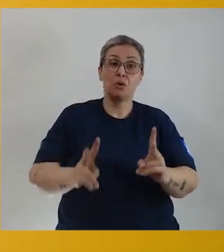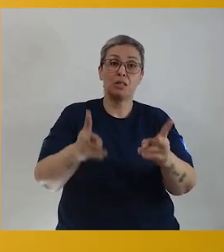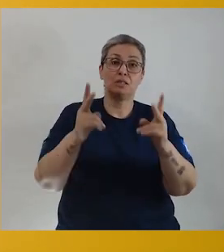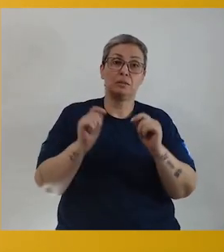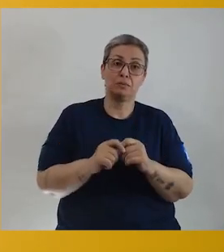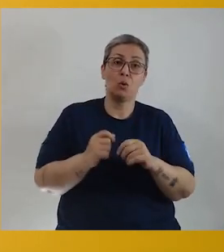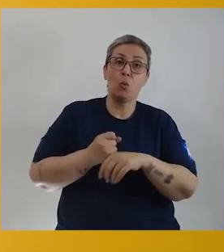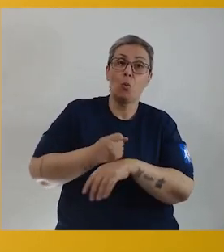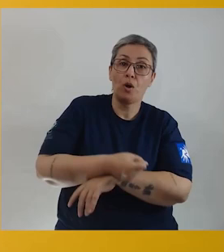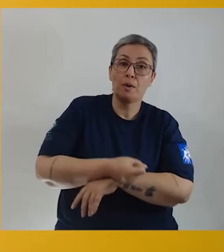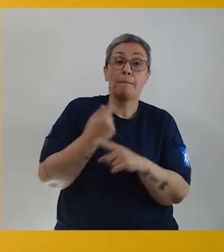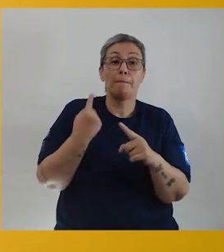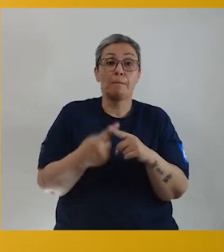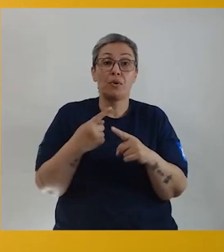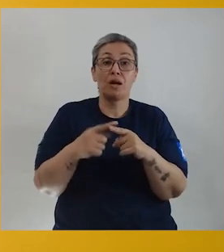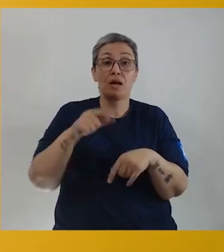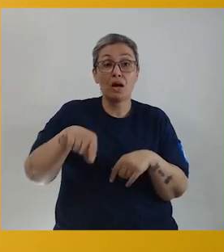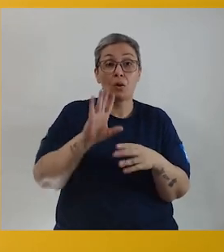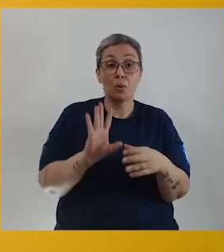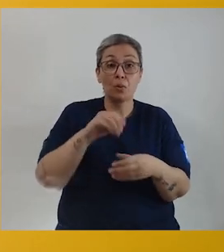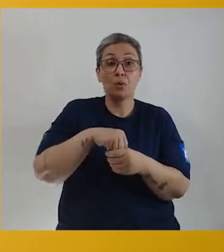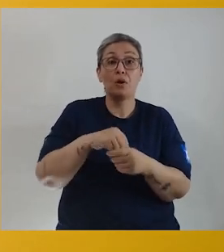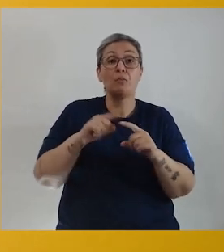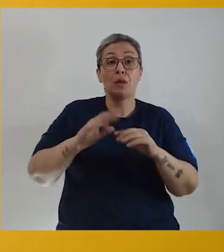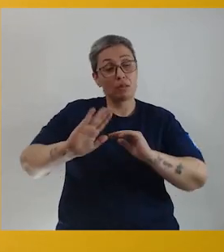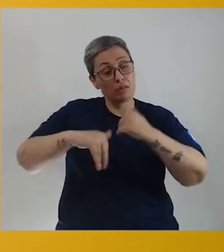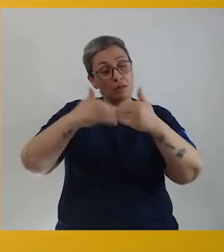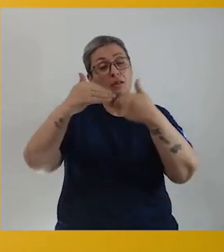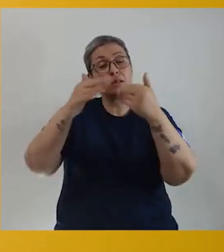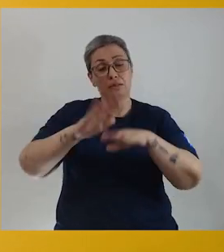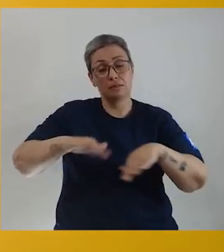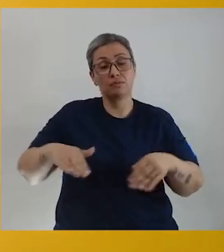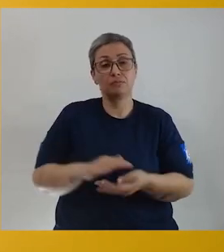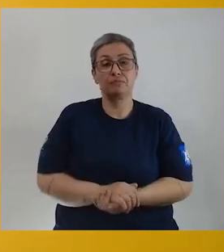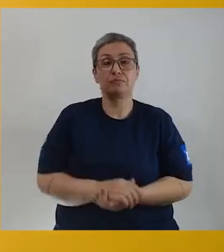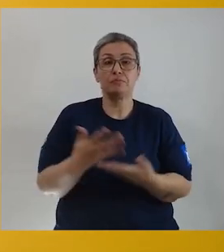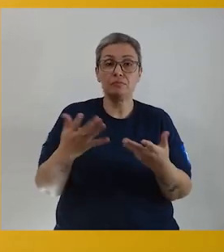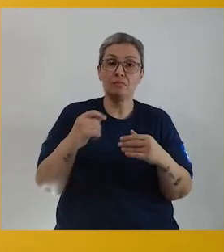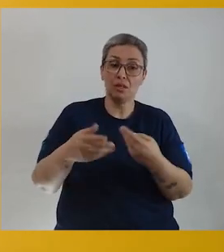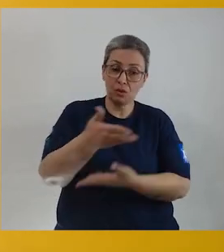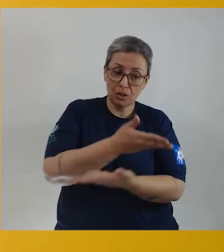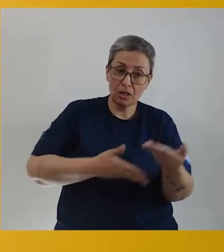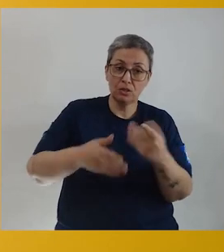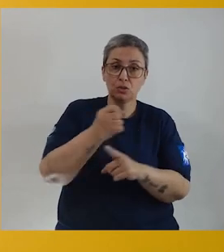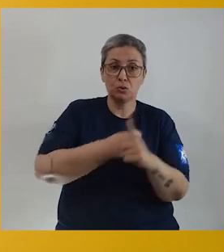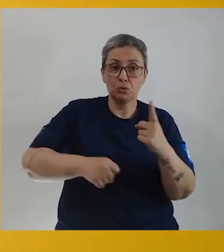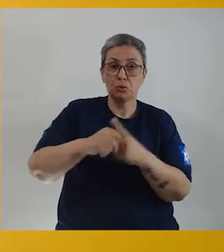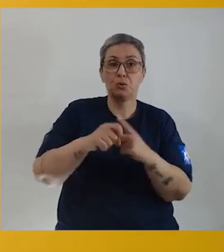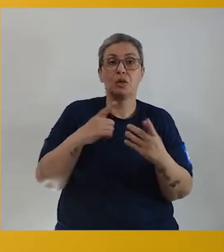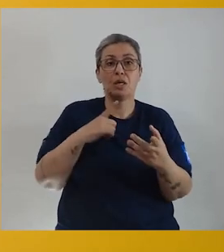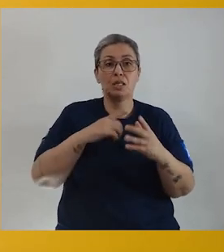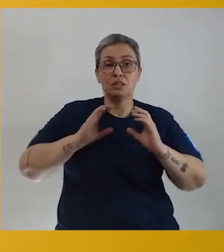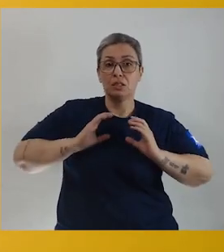ações permanentes, porque isso faz parte do desenvolvimento da criança. Essa interação